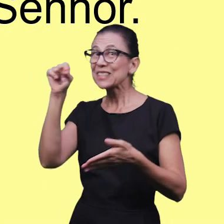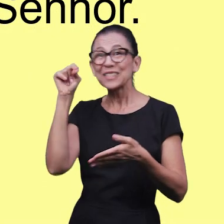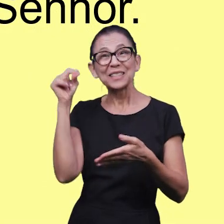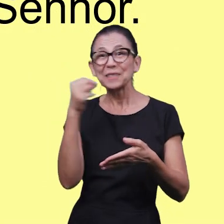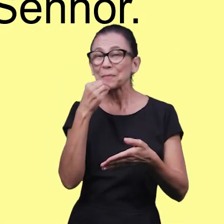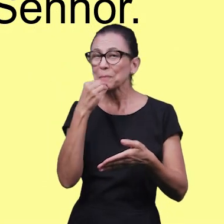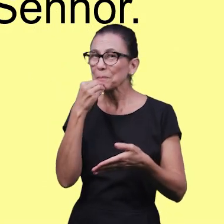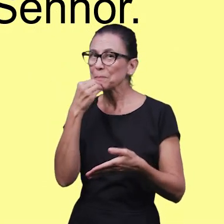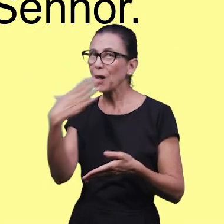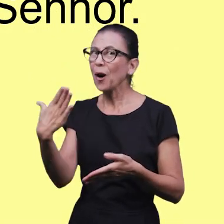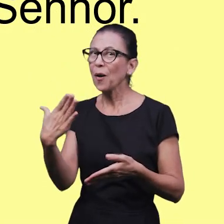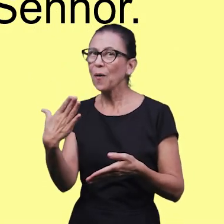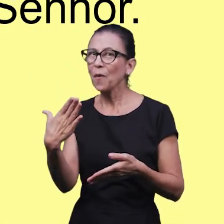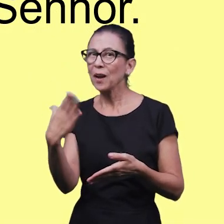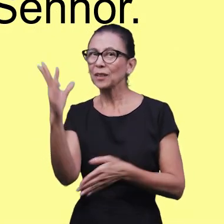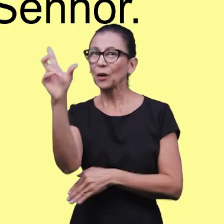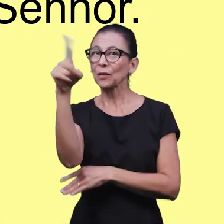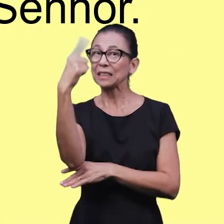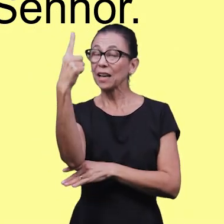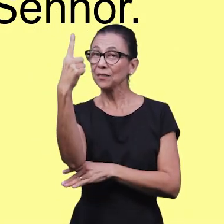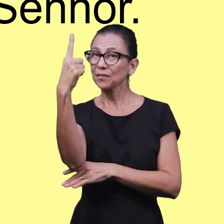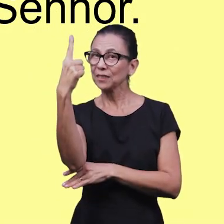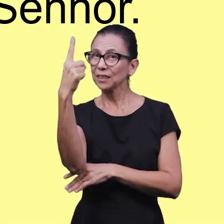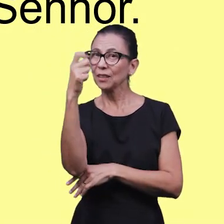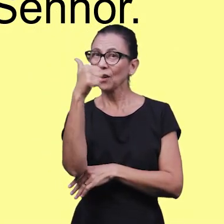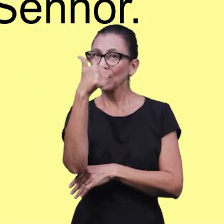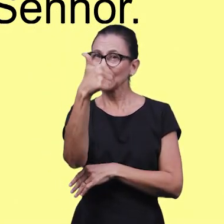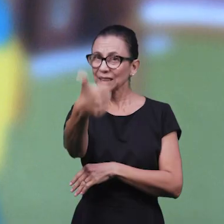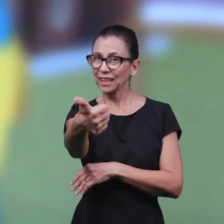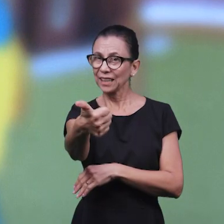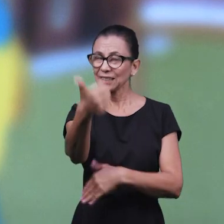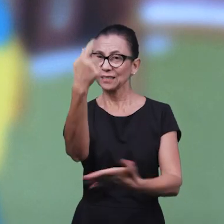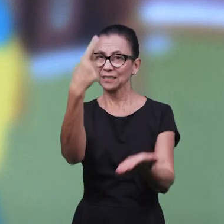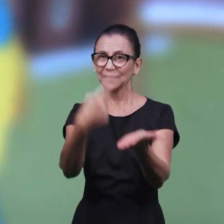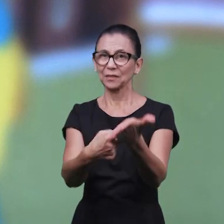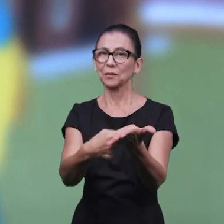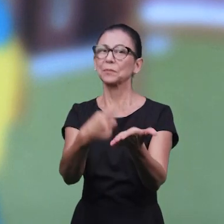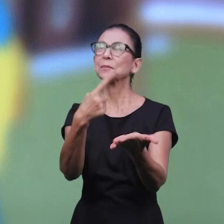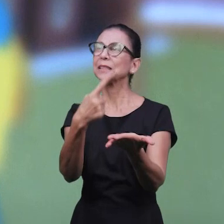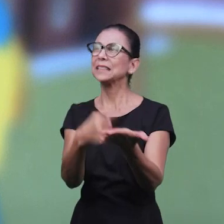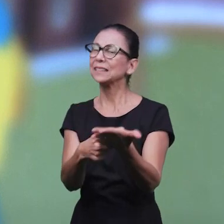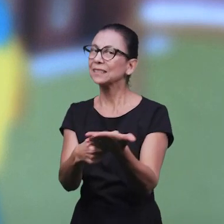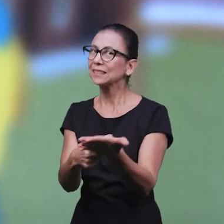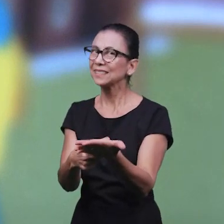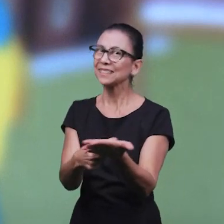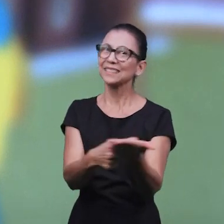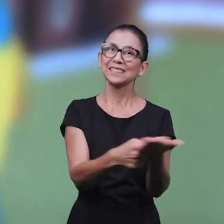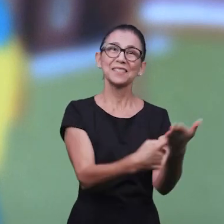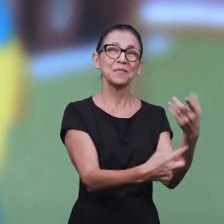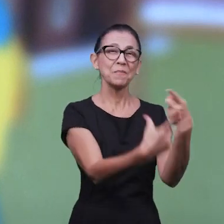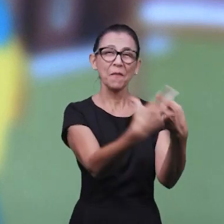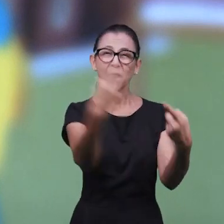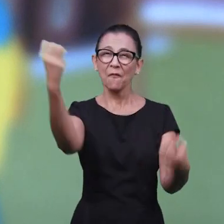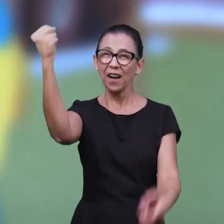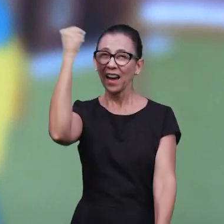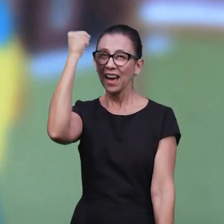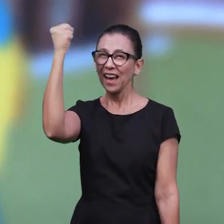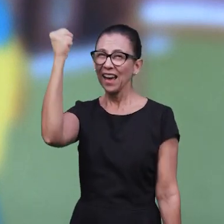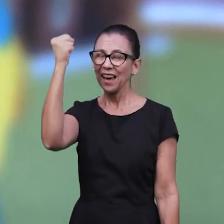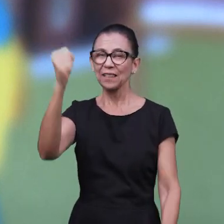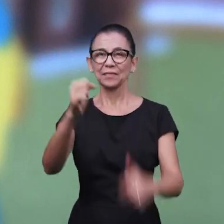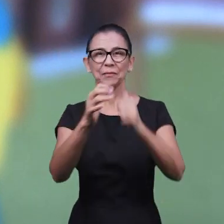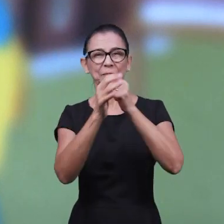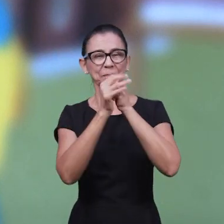Davi, servo obediente ao Senhor. Combinado? Assim seremos mais que vencedores.